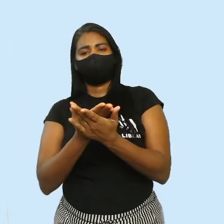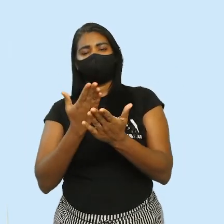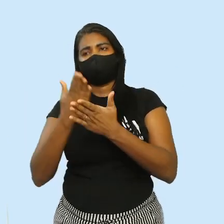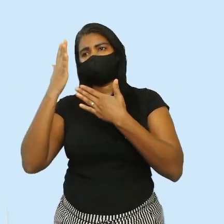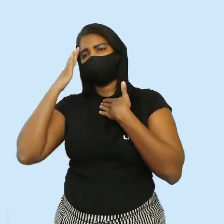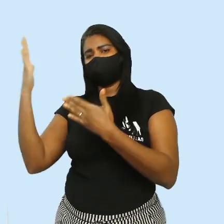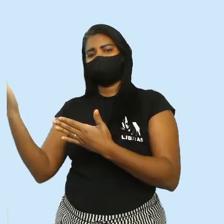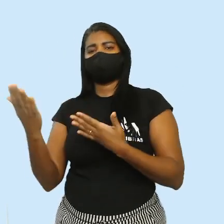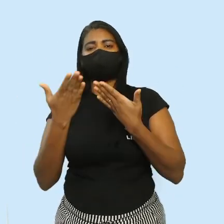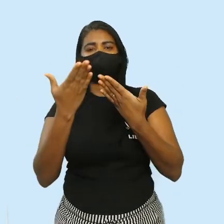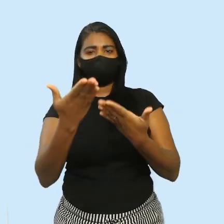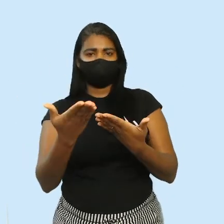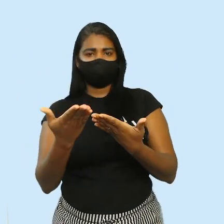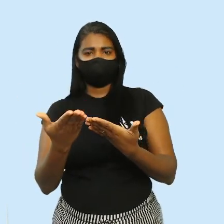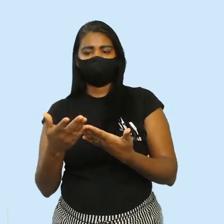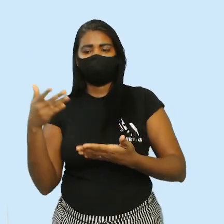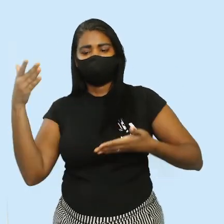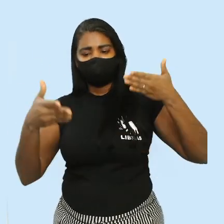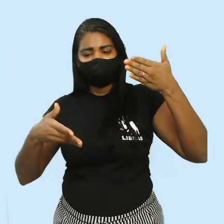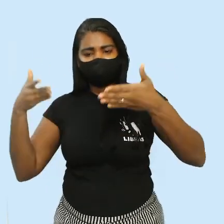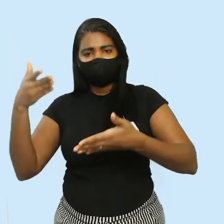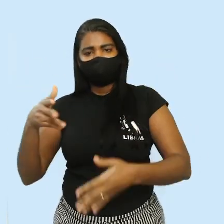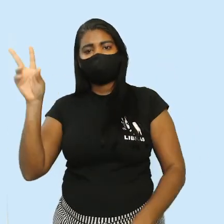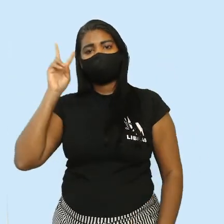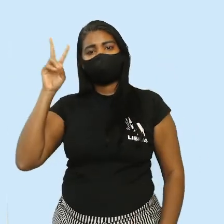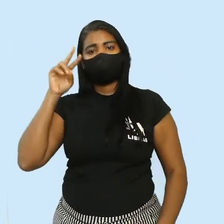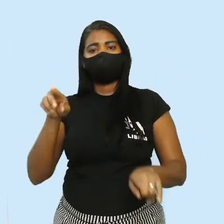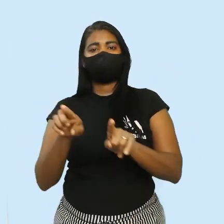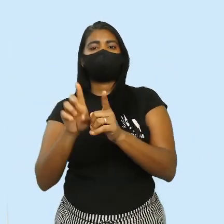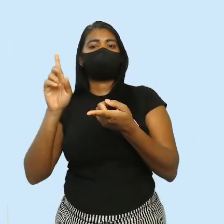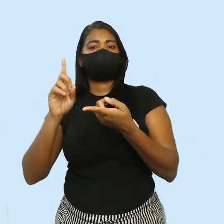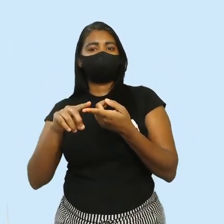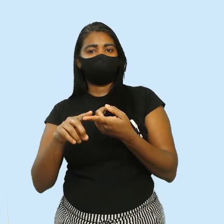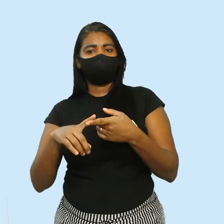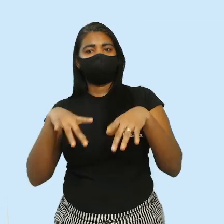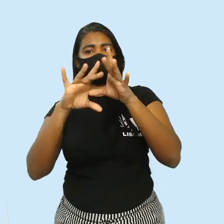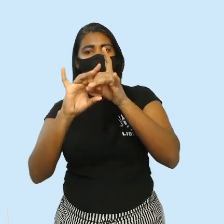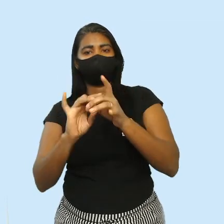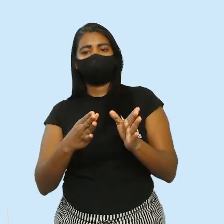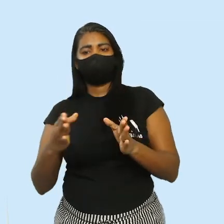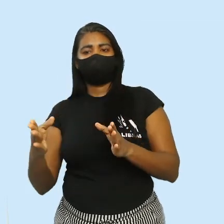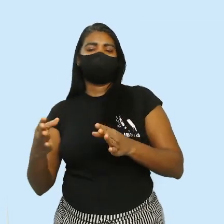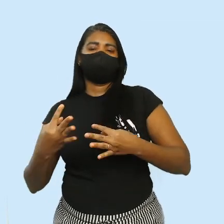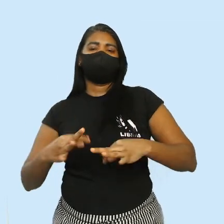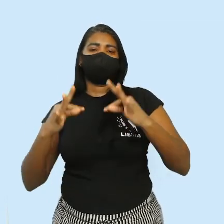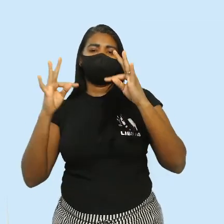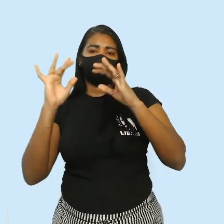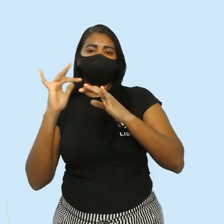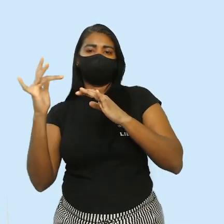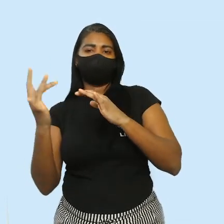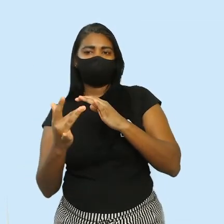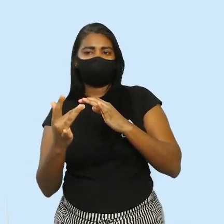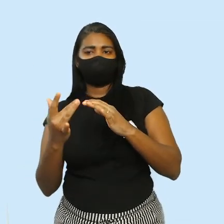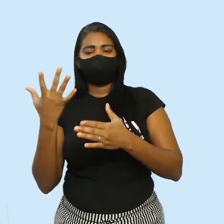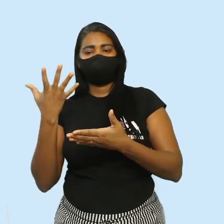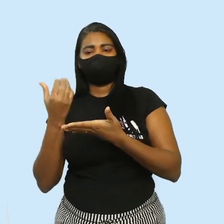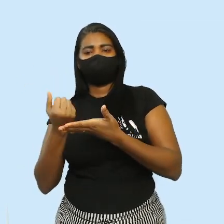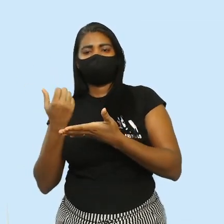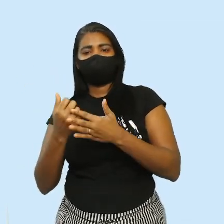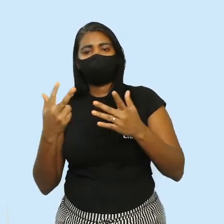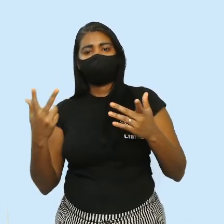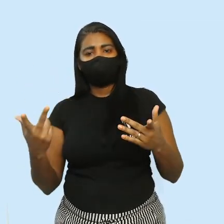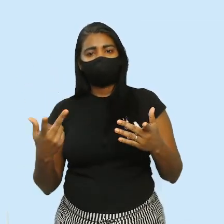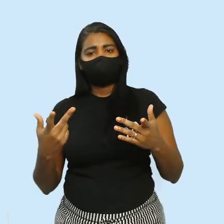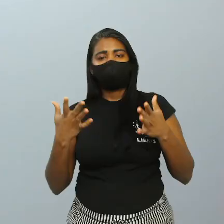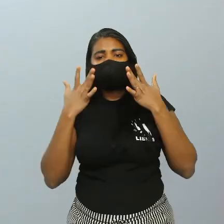a você, né, a presença. E aí, lembrar que dentro desse processo digital, a gente está falando de algo que está dentro